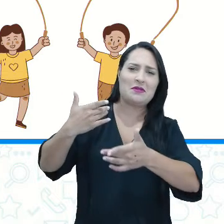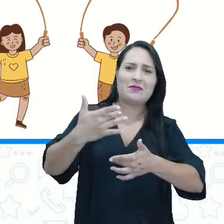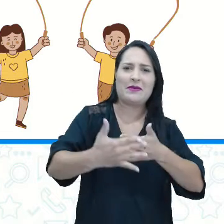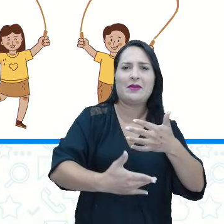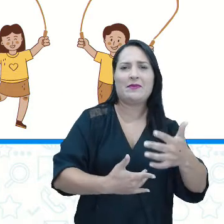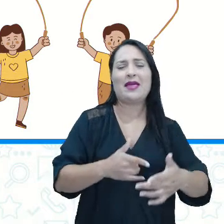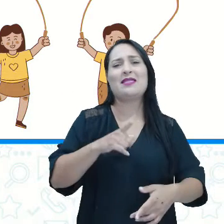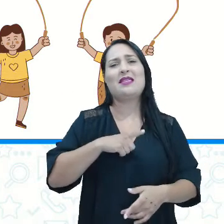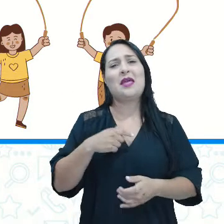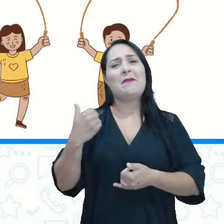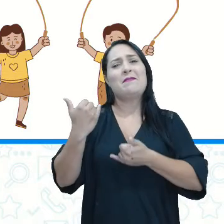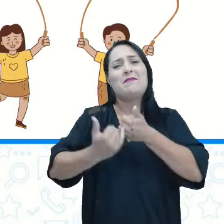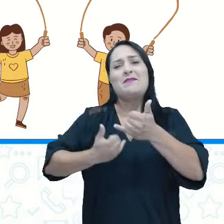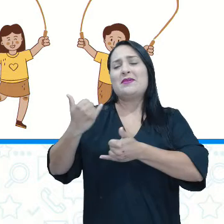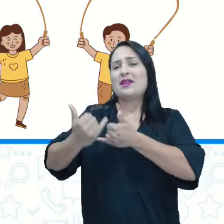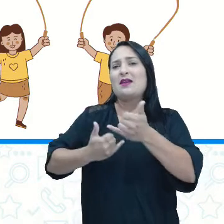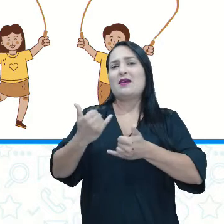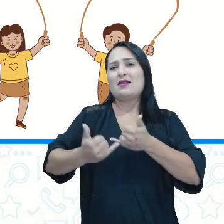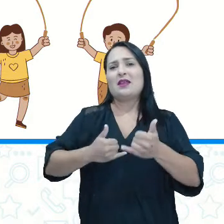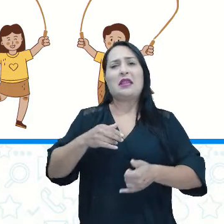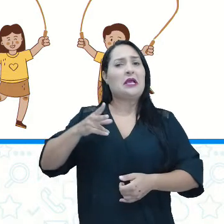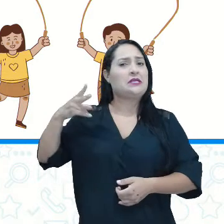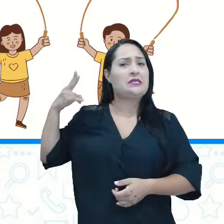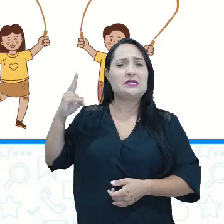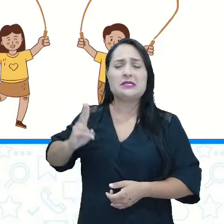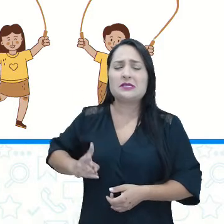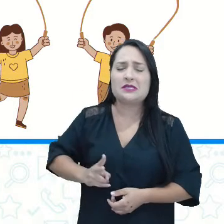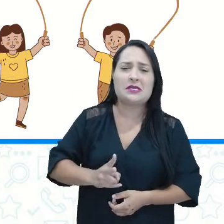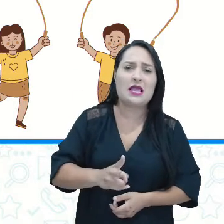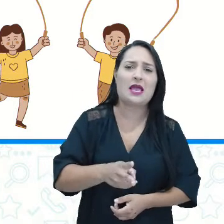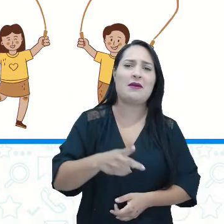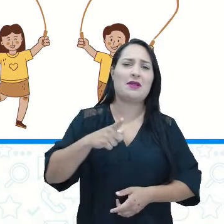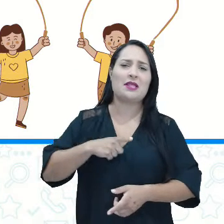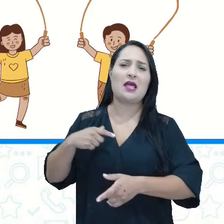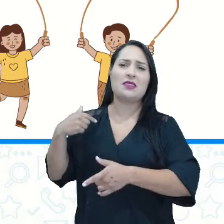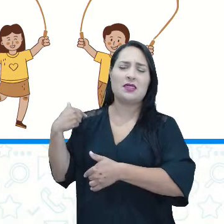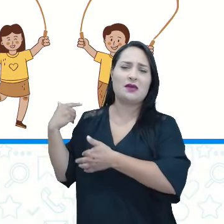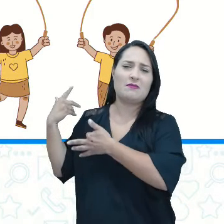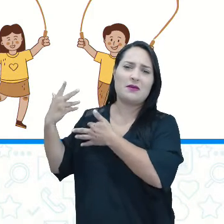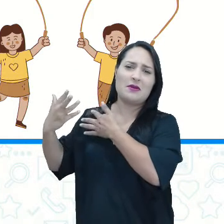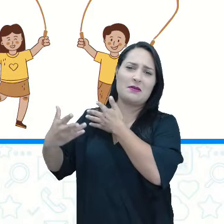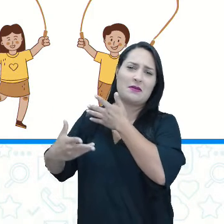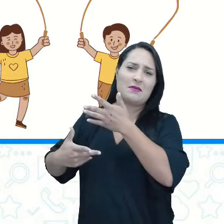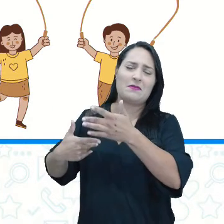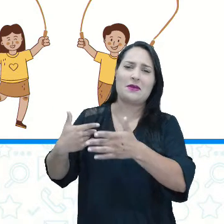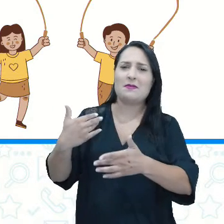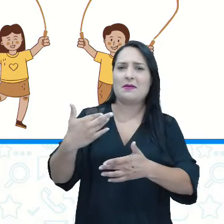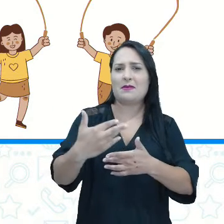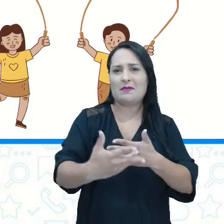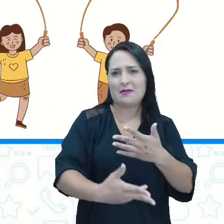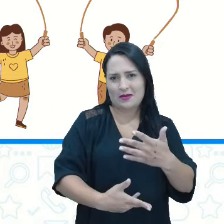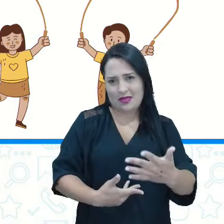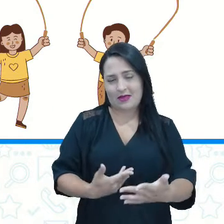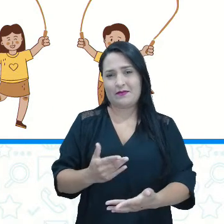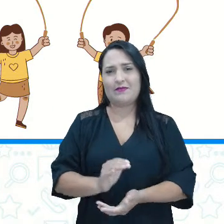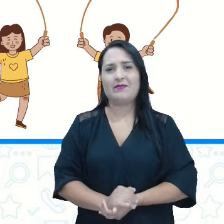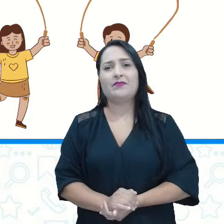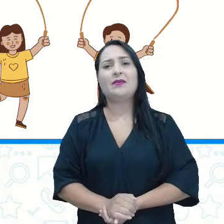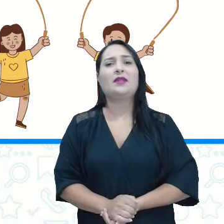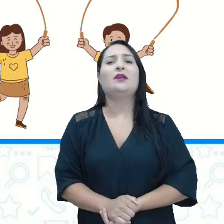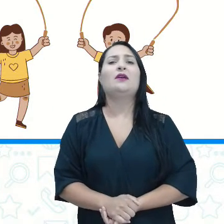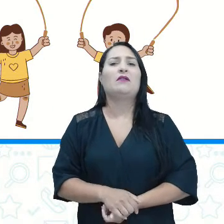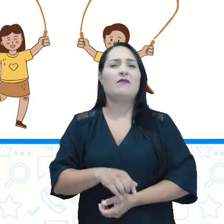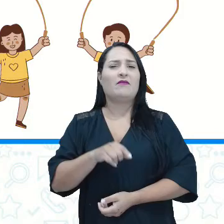brincadeiras aí que sempre existiram, vai passando assim de geração em geração. Você aprendeu, você lá na